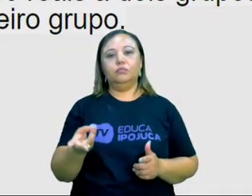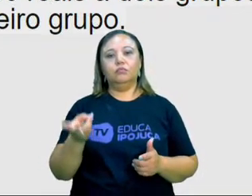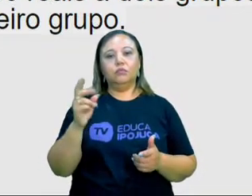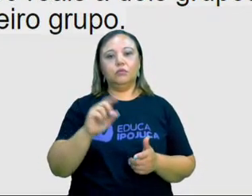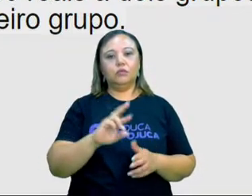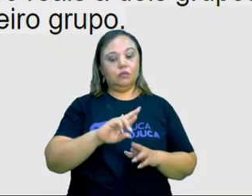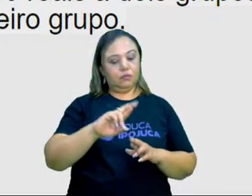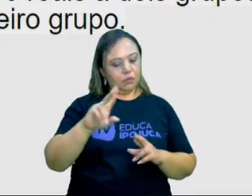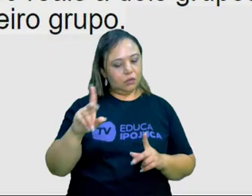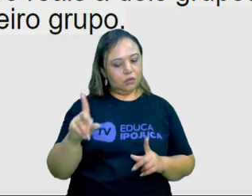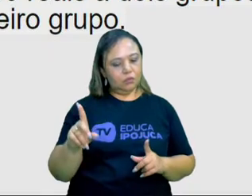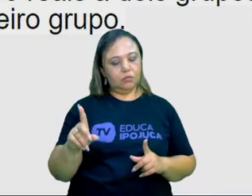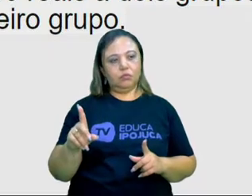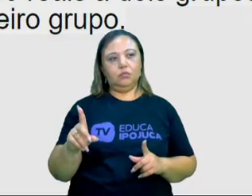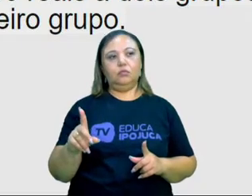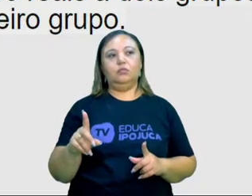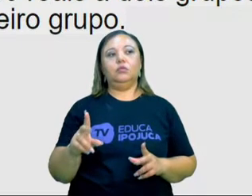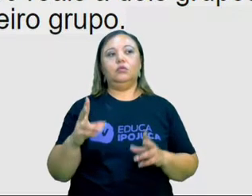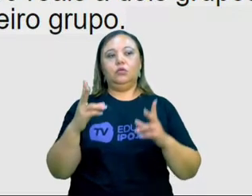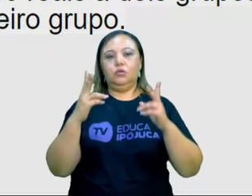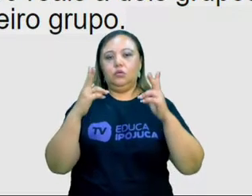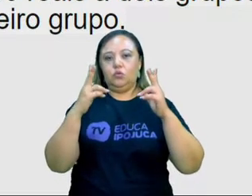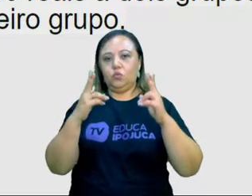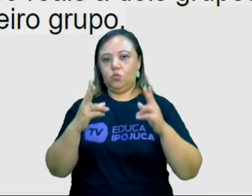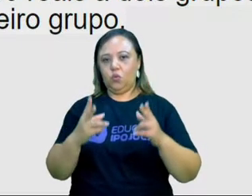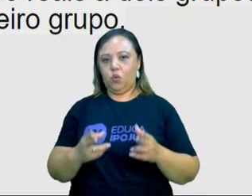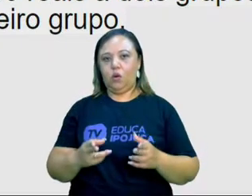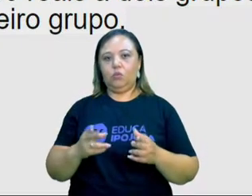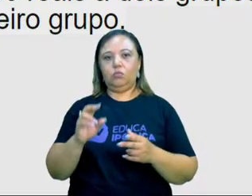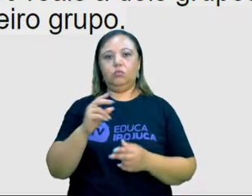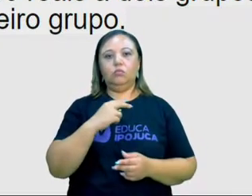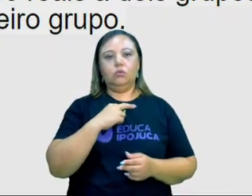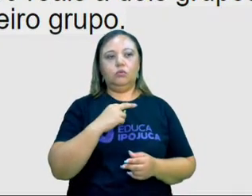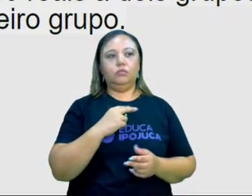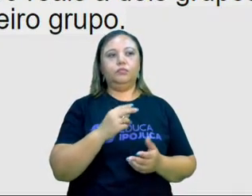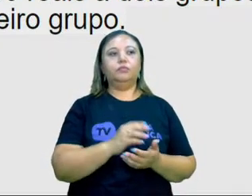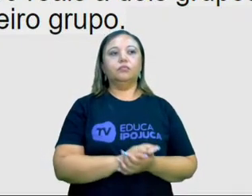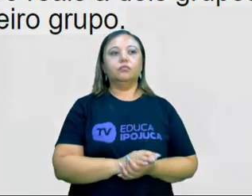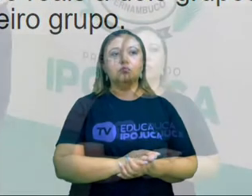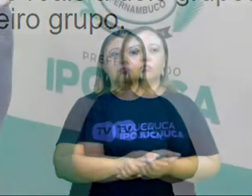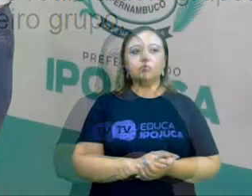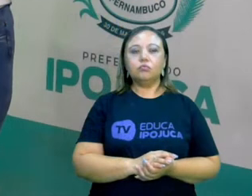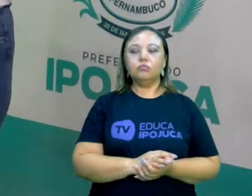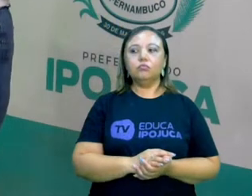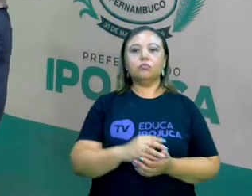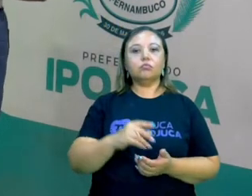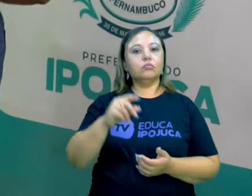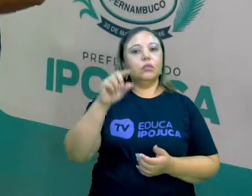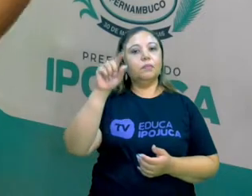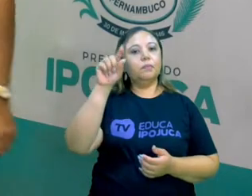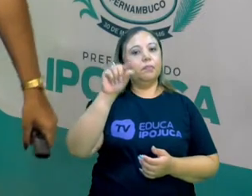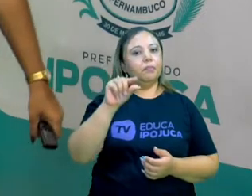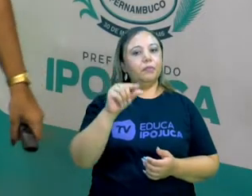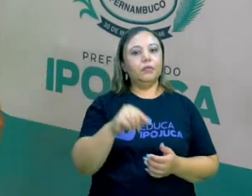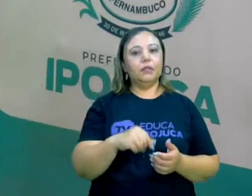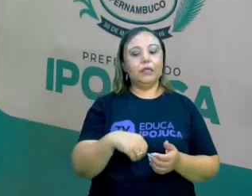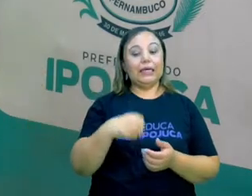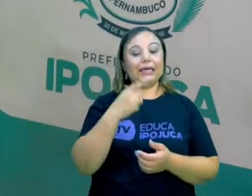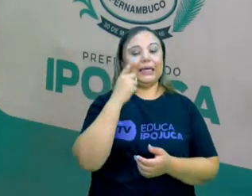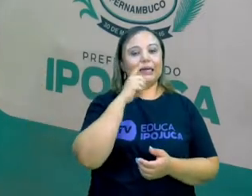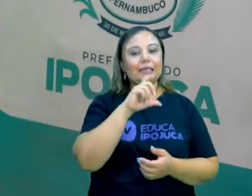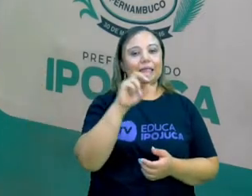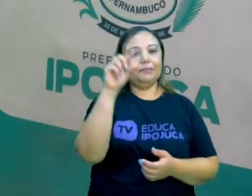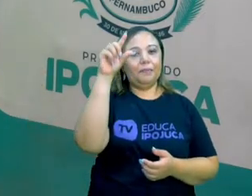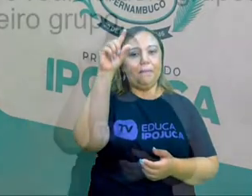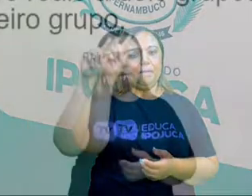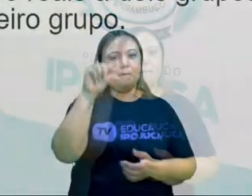Poderia ser diferente, não exatamente iguais, mas cada uma não poderia receber menos do que 300. O que é que ele